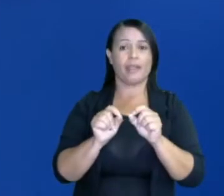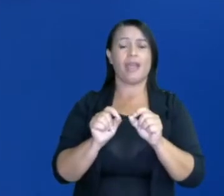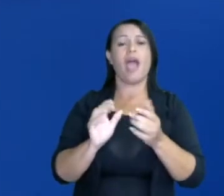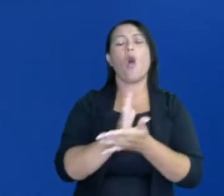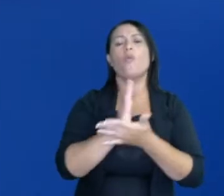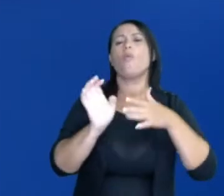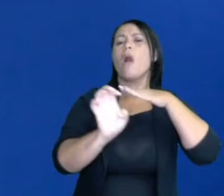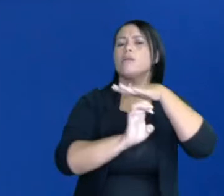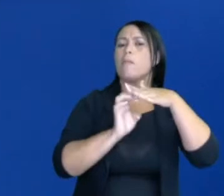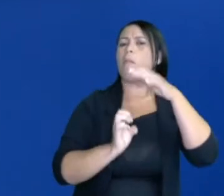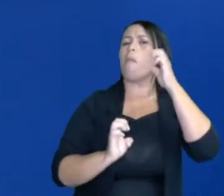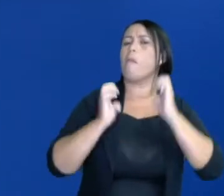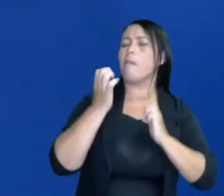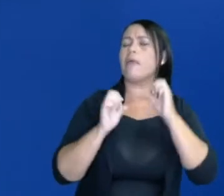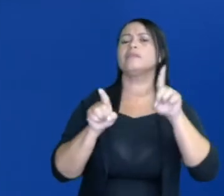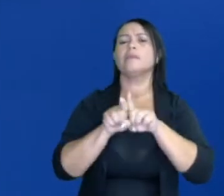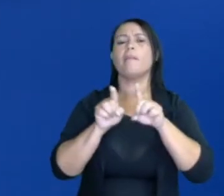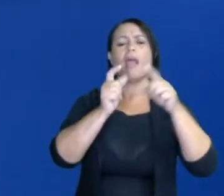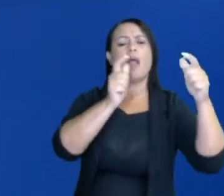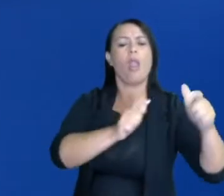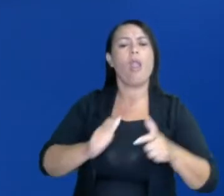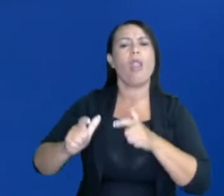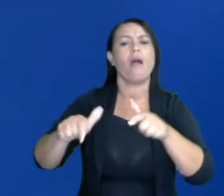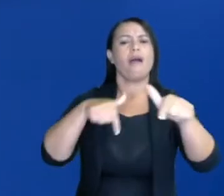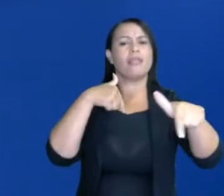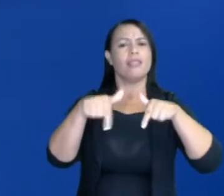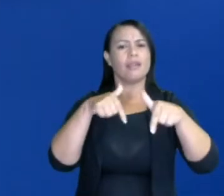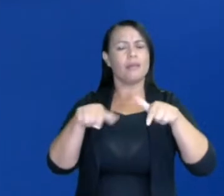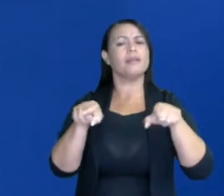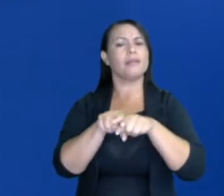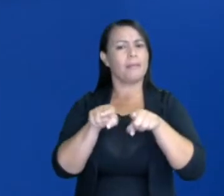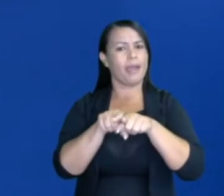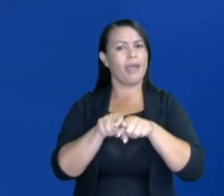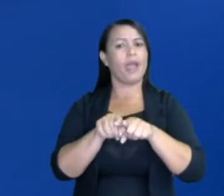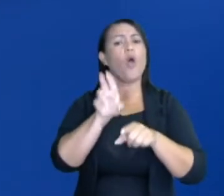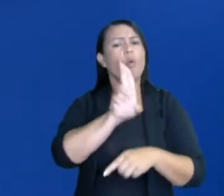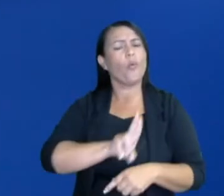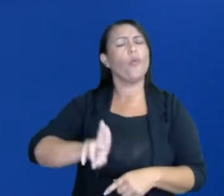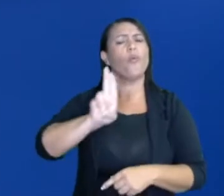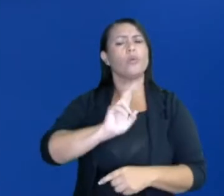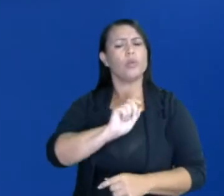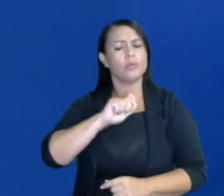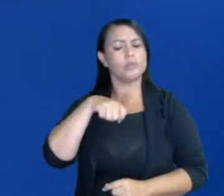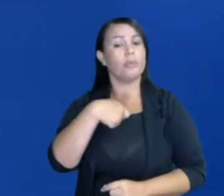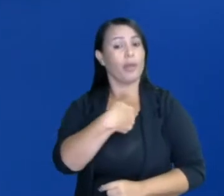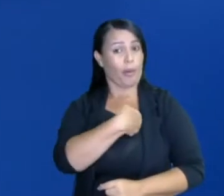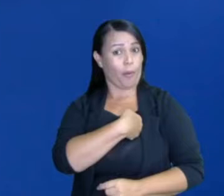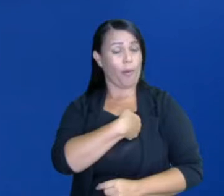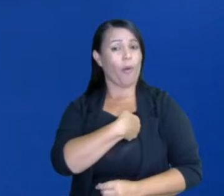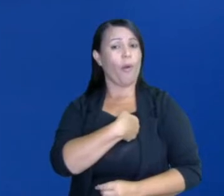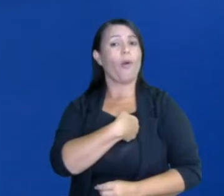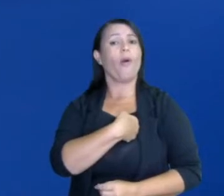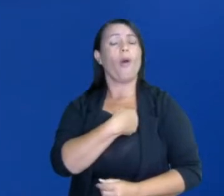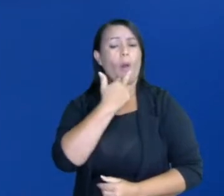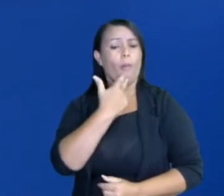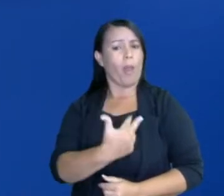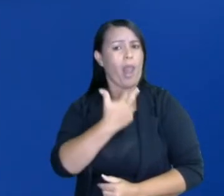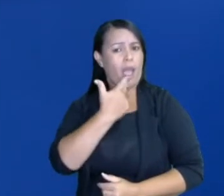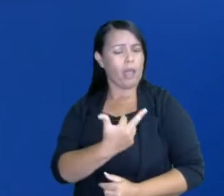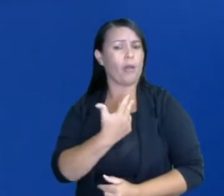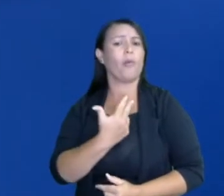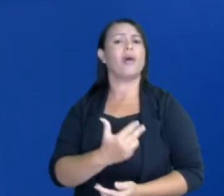muitas empresas e muitos locais de trabalho, eles usam o espanhol, né, como